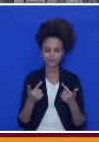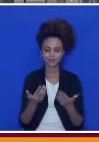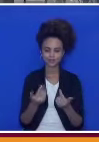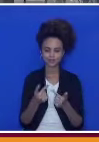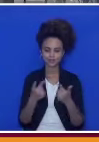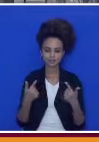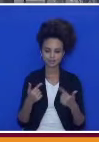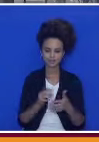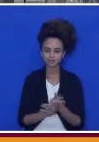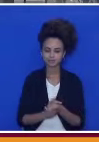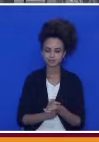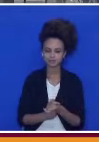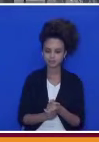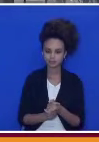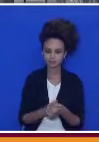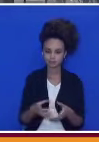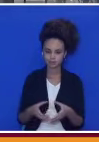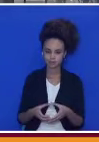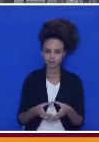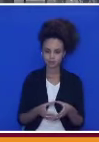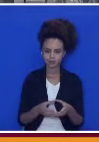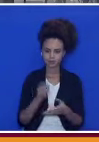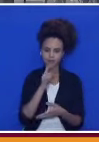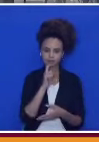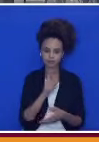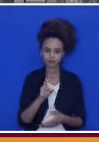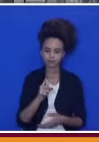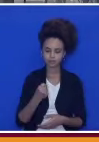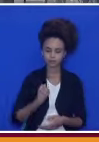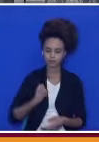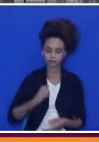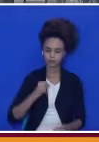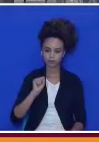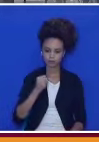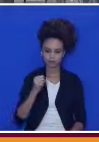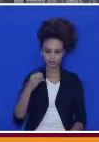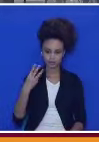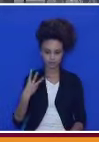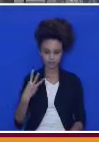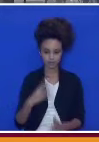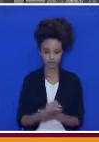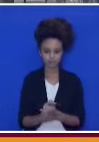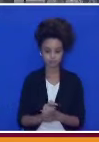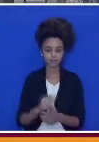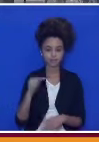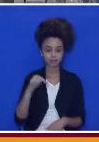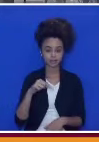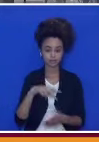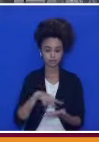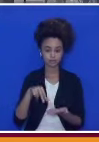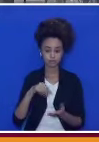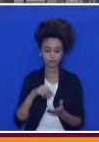Bola verde número 83. Verde 83. Lembrando, este é o sorteio do